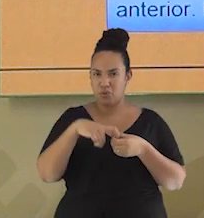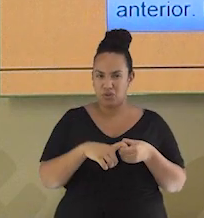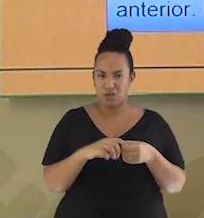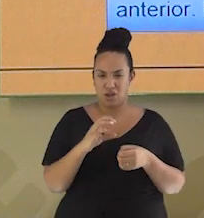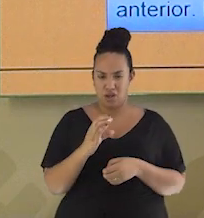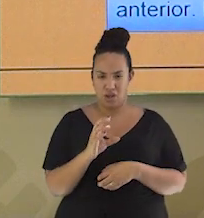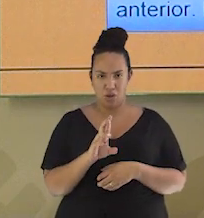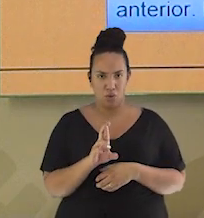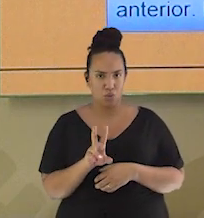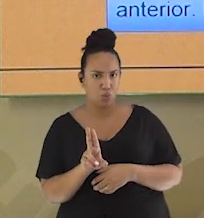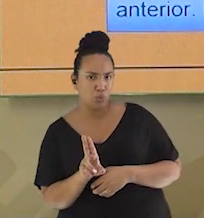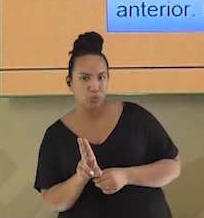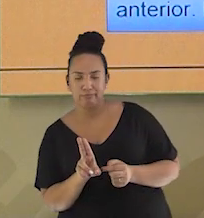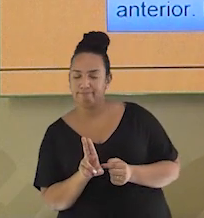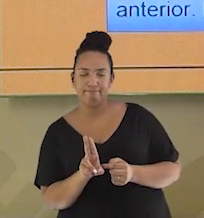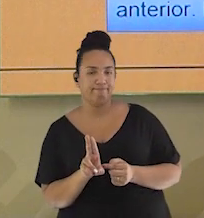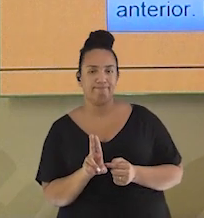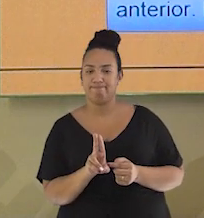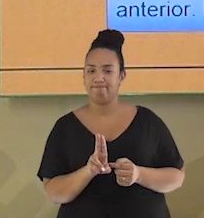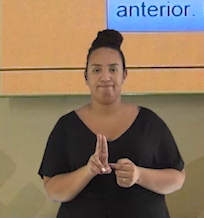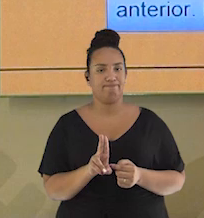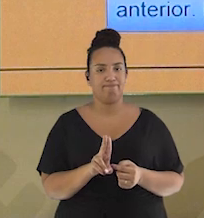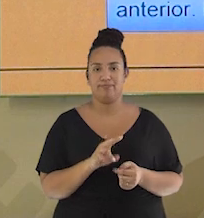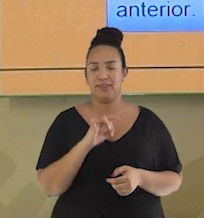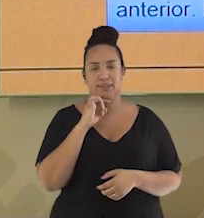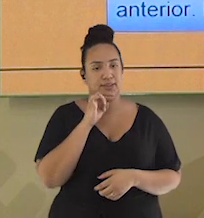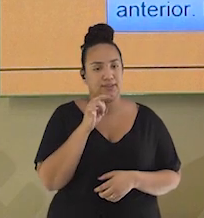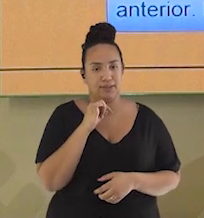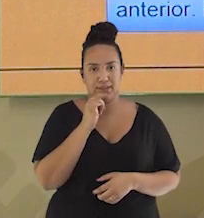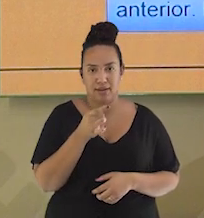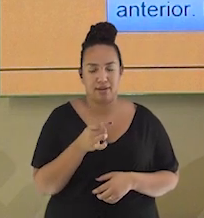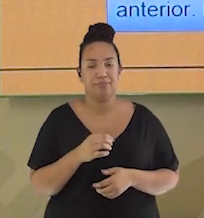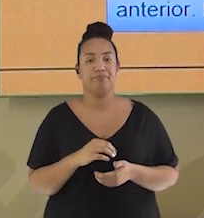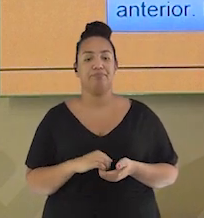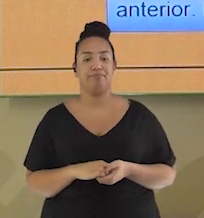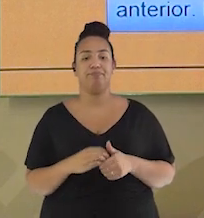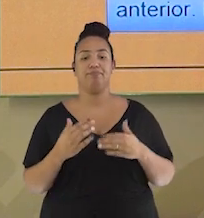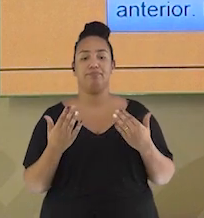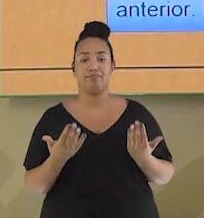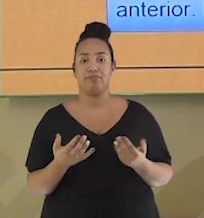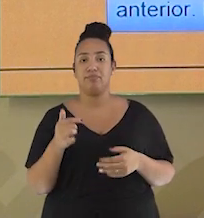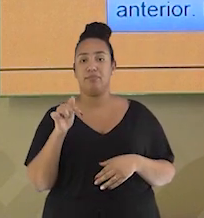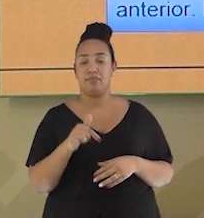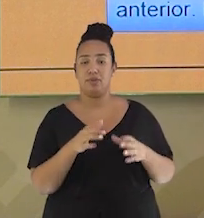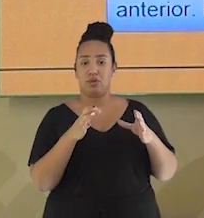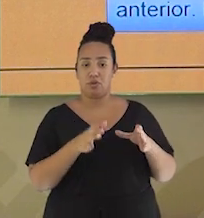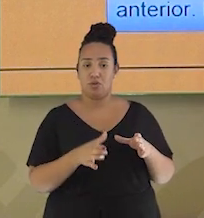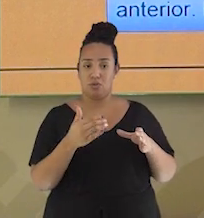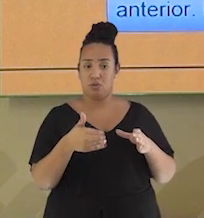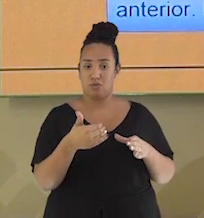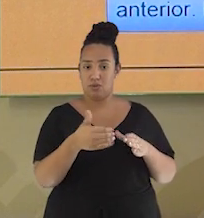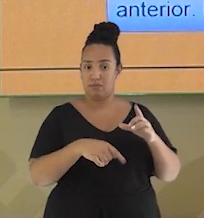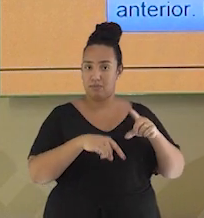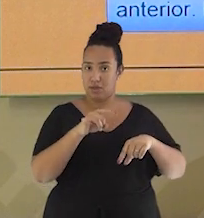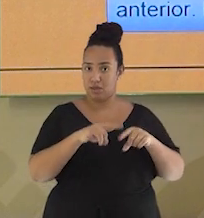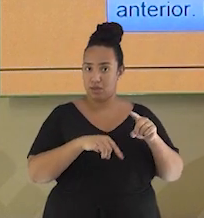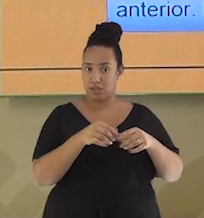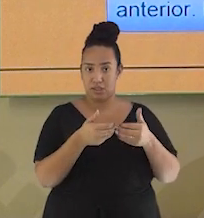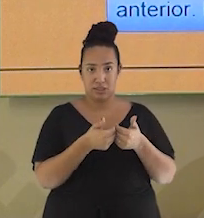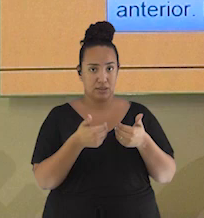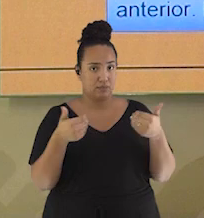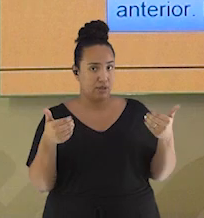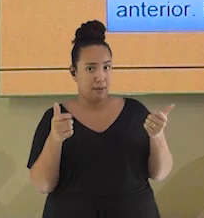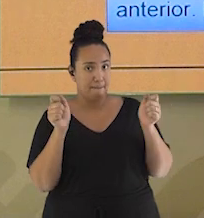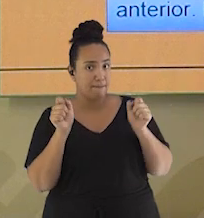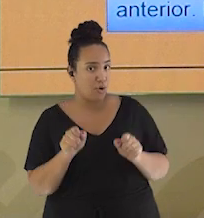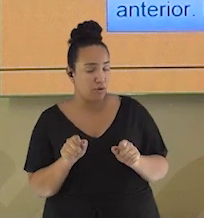cru? Nada disso é possível. Separar os ingredientes de um bolo já feito também é possível de separar?